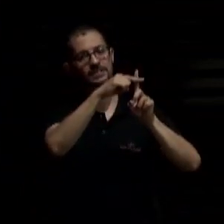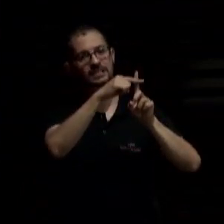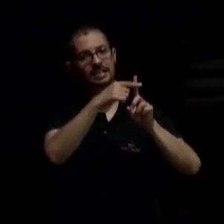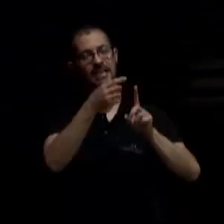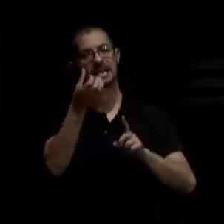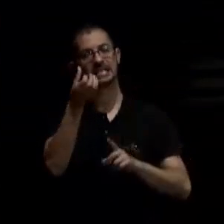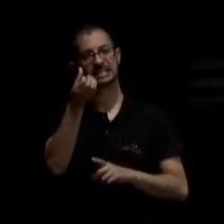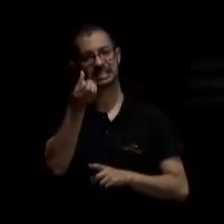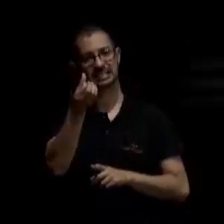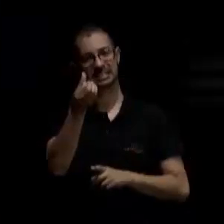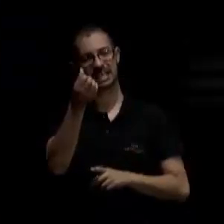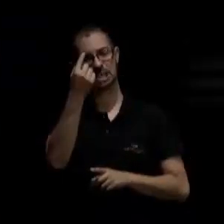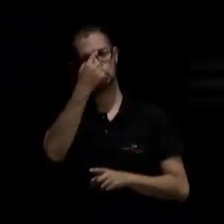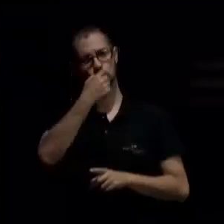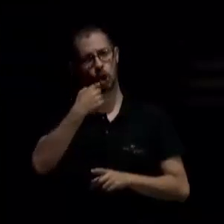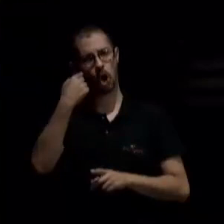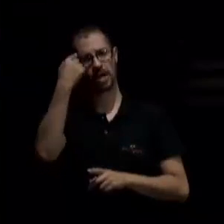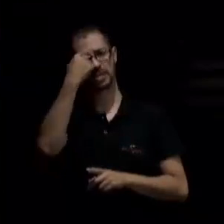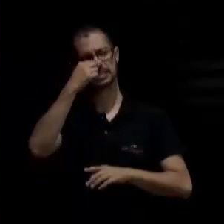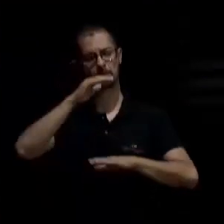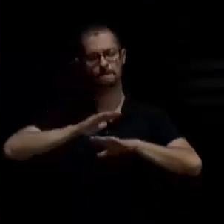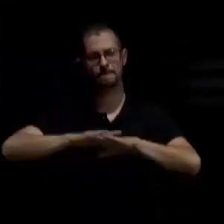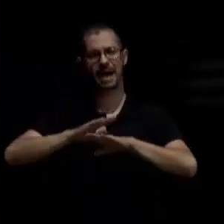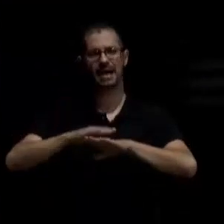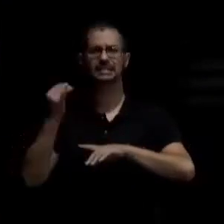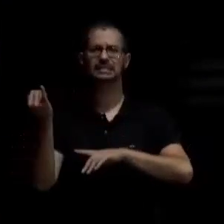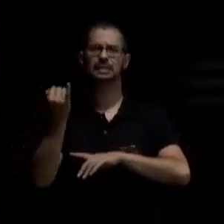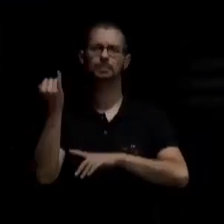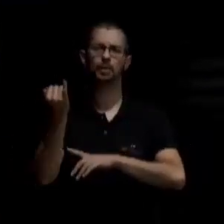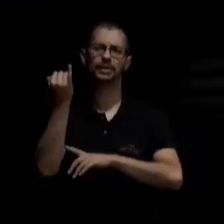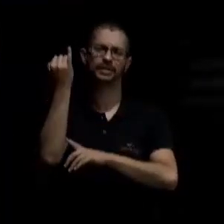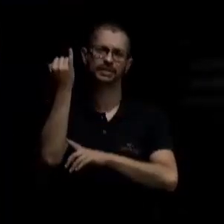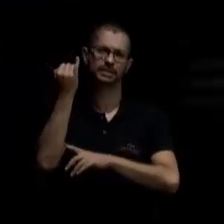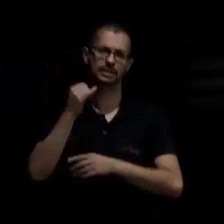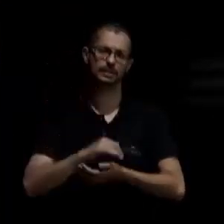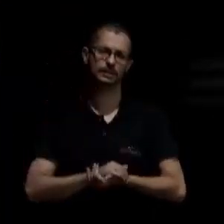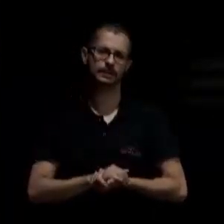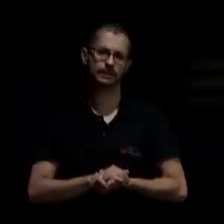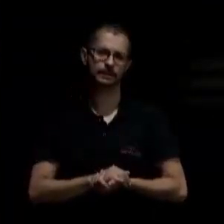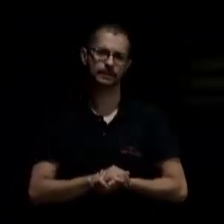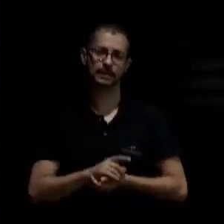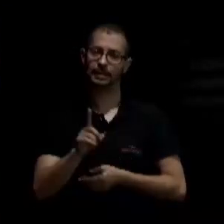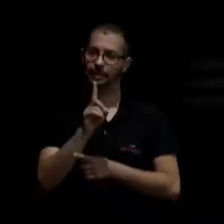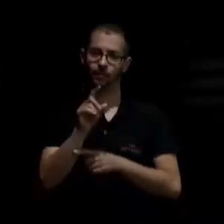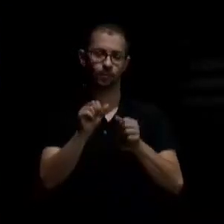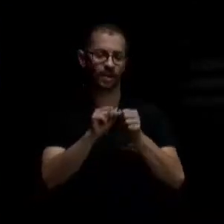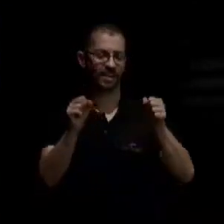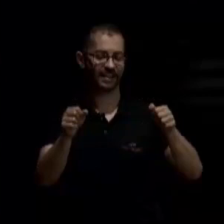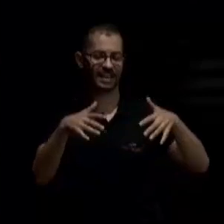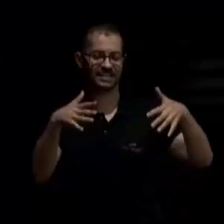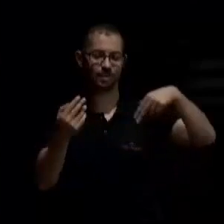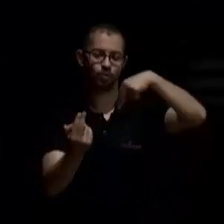horas mais importantes de todo o mundo. Não foi a criação do universo.